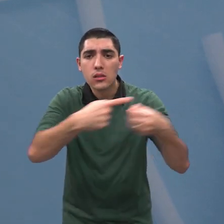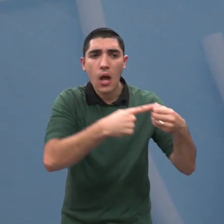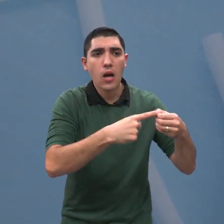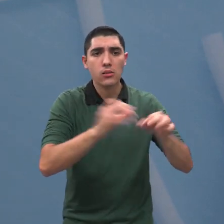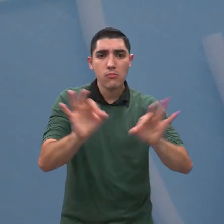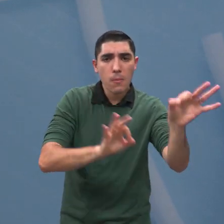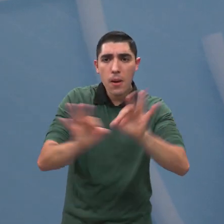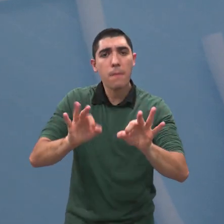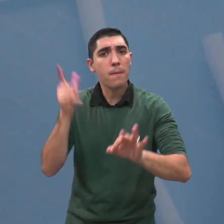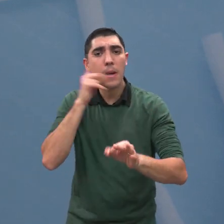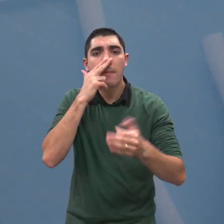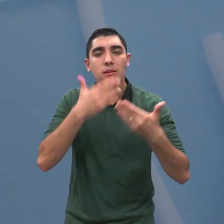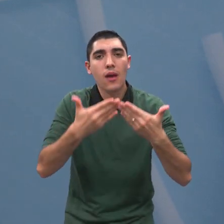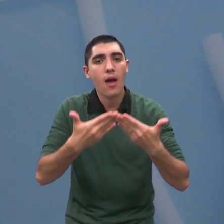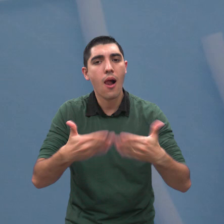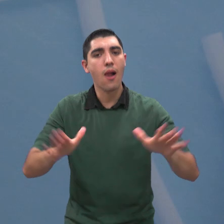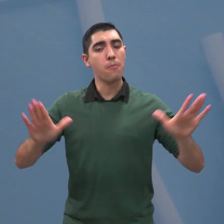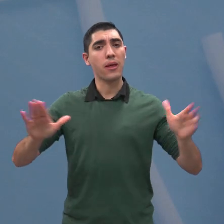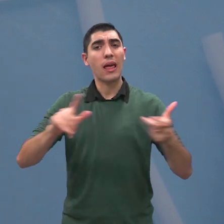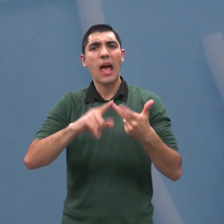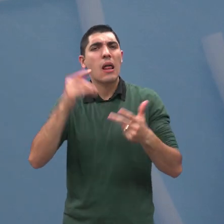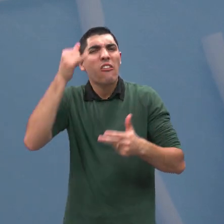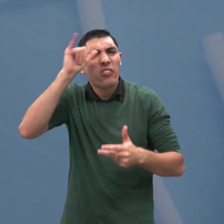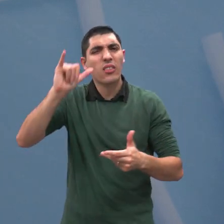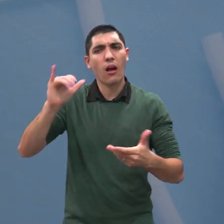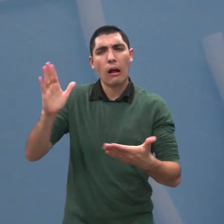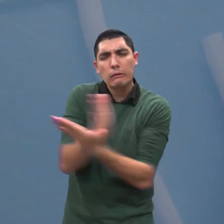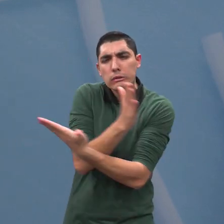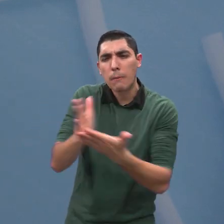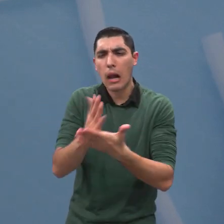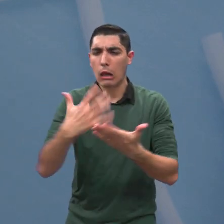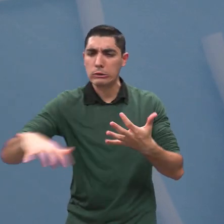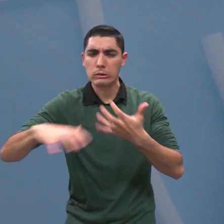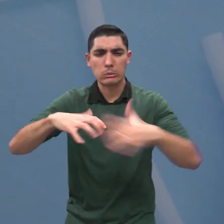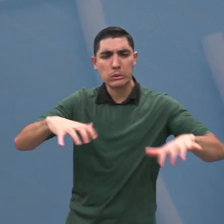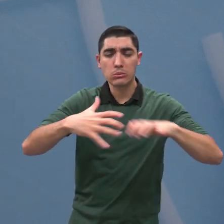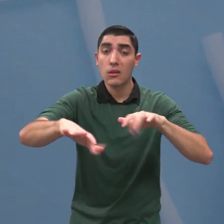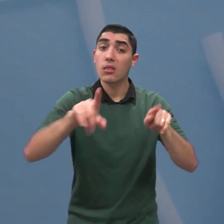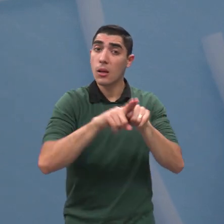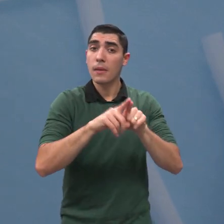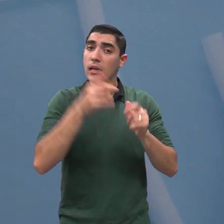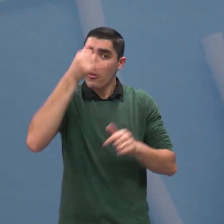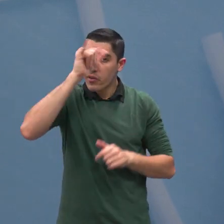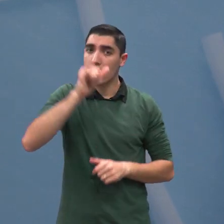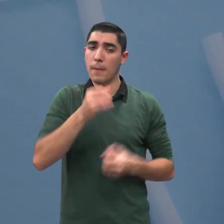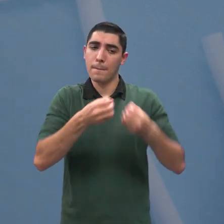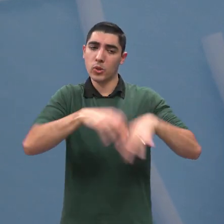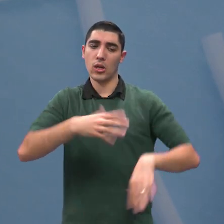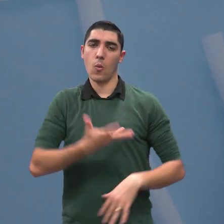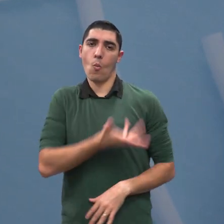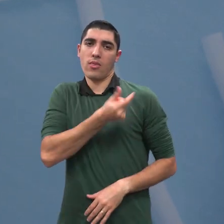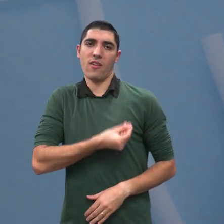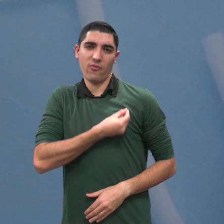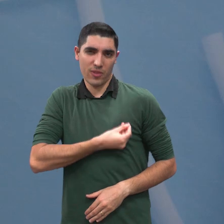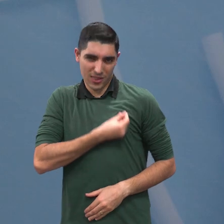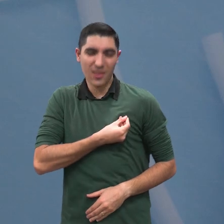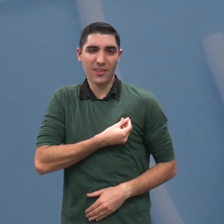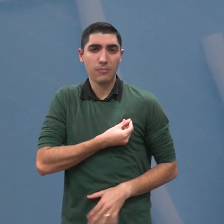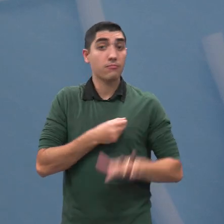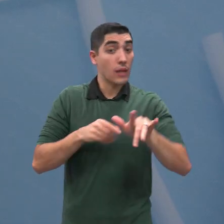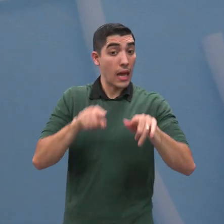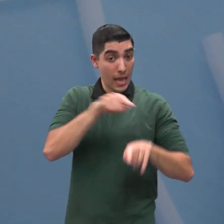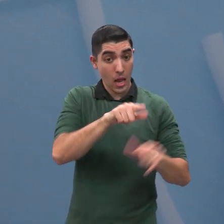sem segregação e que estimulem a qualidade de vida? Até porque, quando falamos desses espaços, estamos